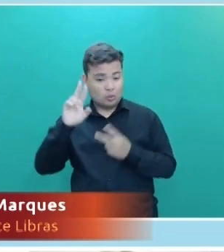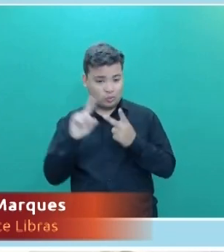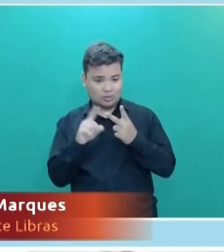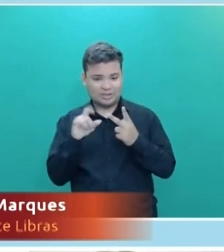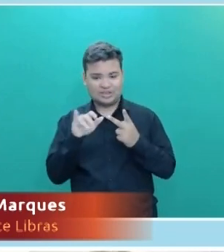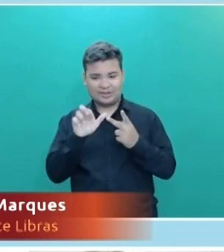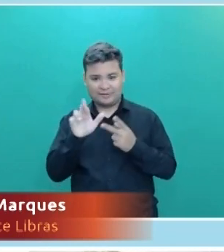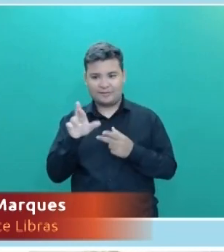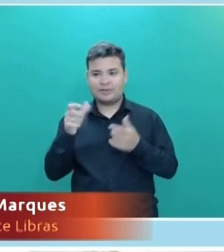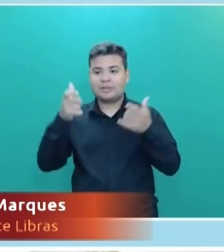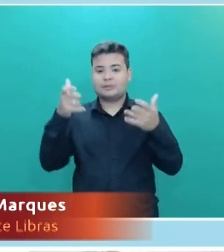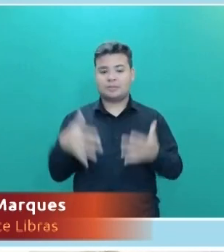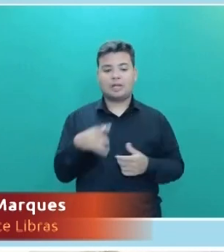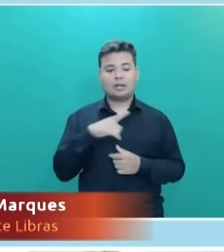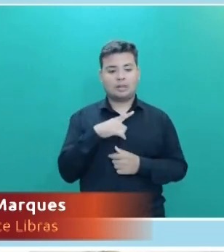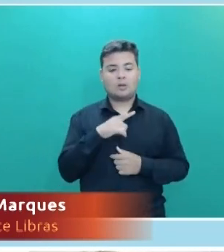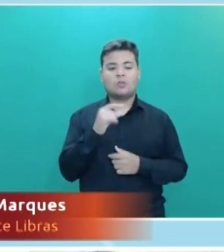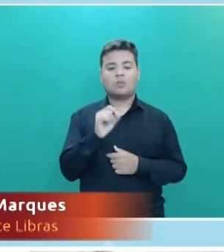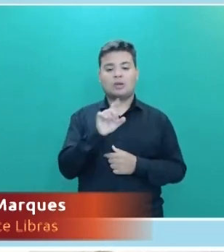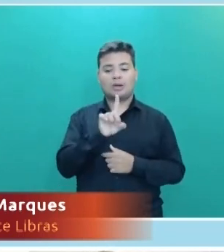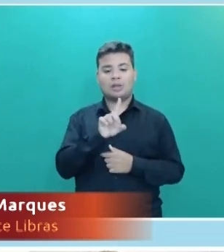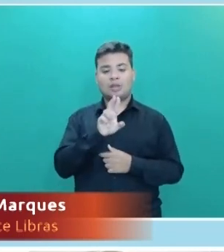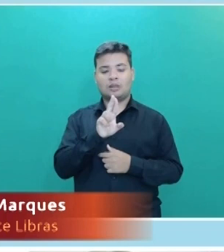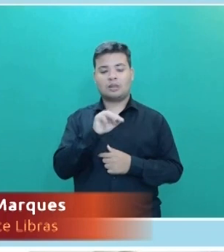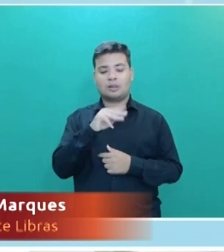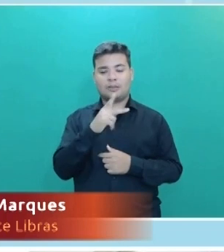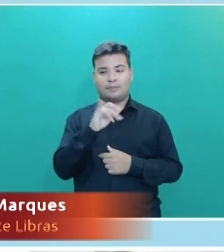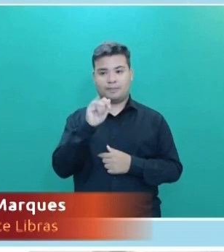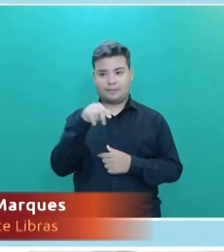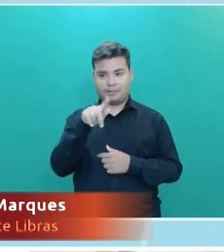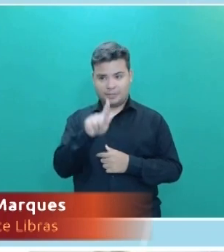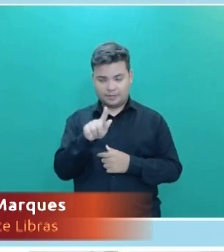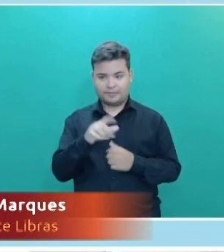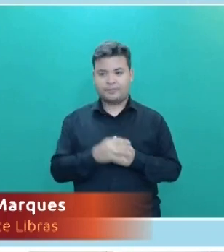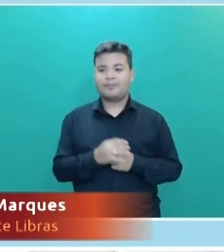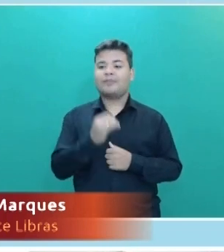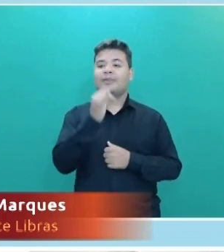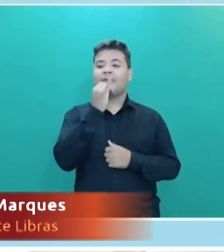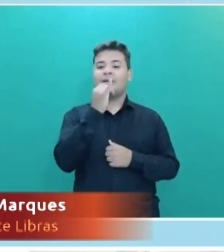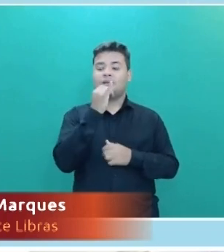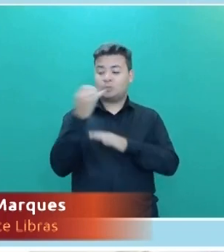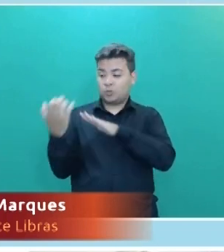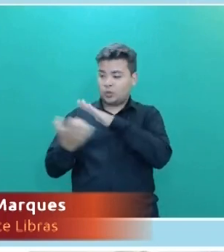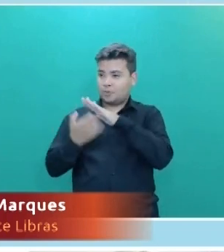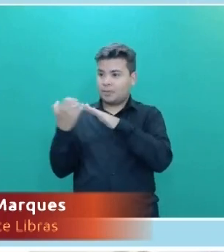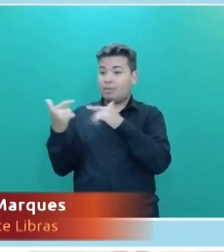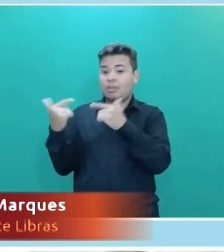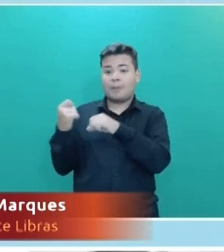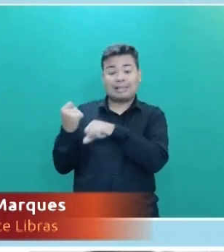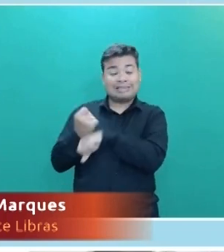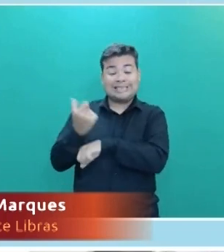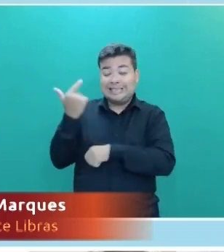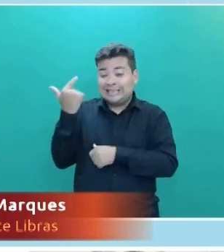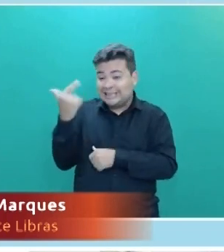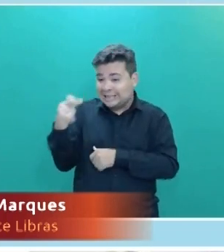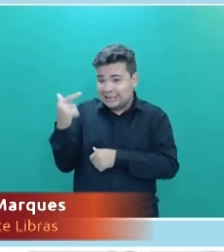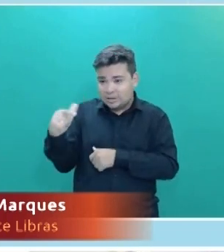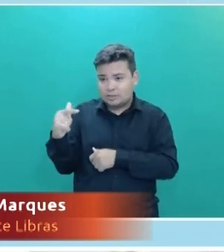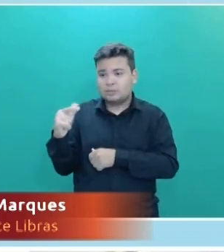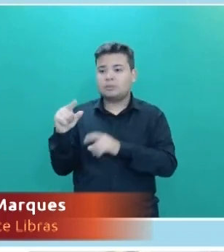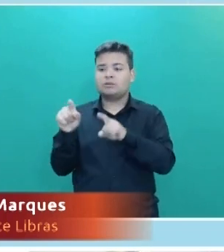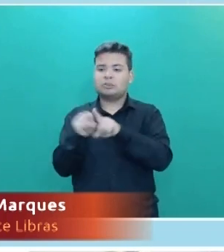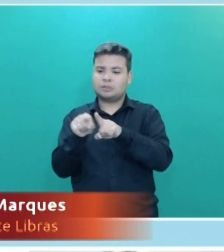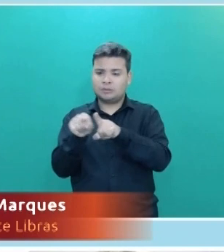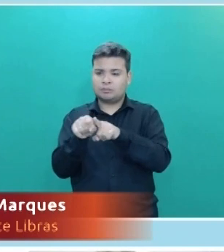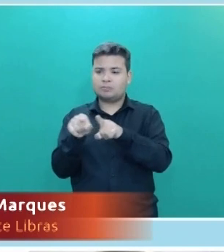chamamos de dumping, porque o que acontece? A empresa que não tem trabalho escravo, que não terceiriza a